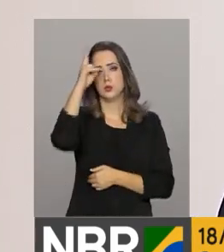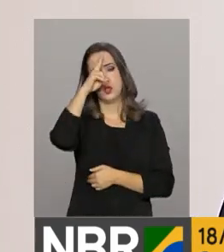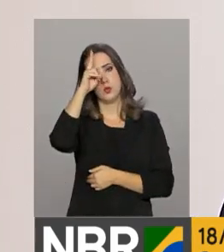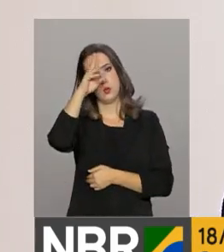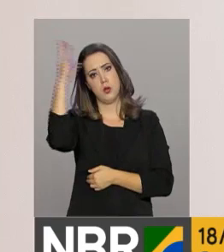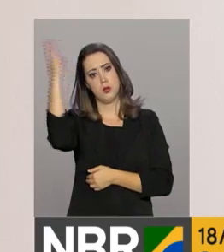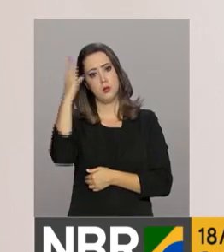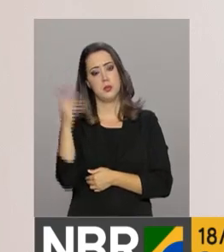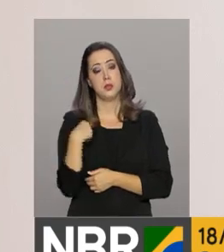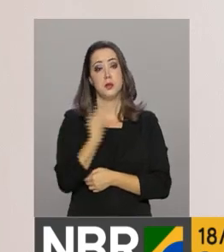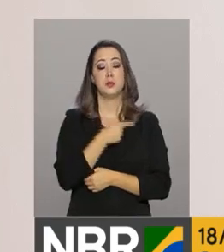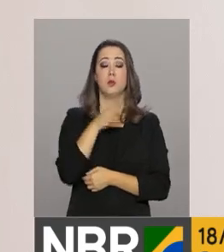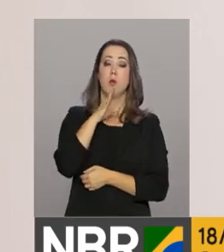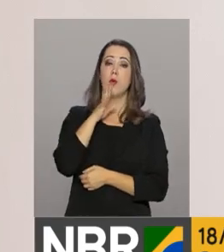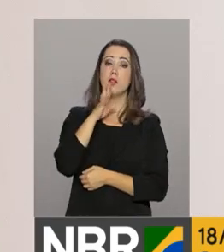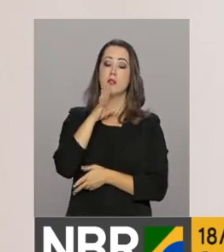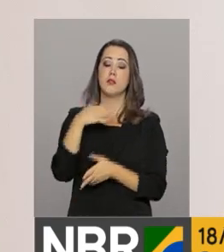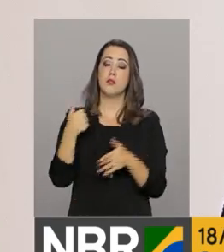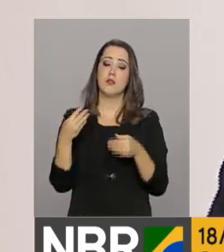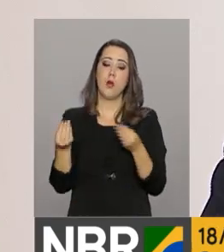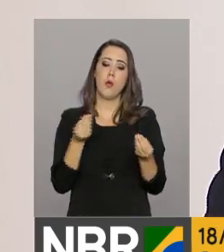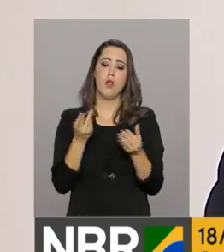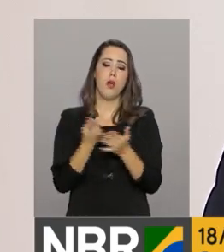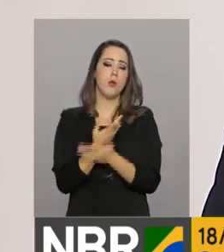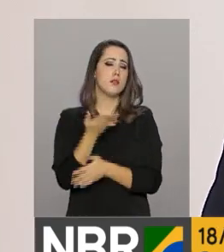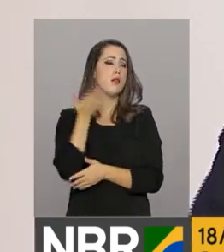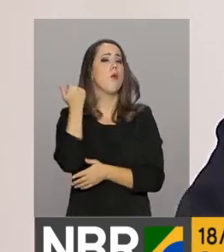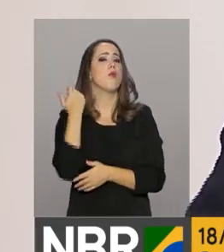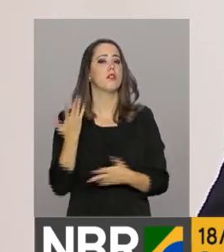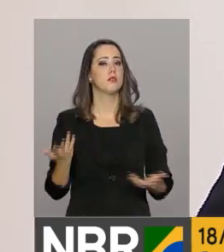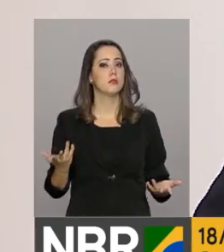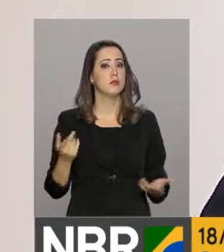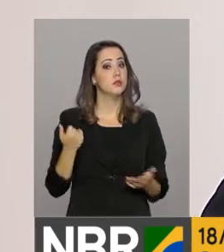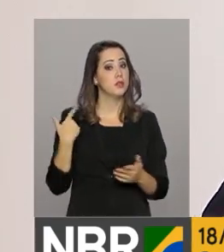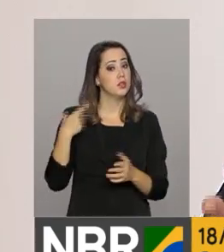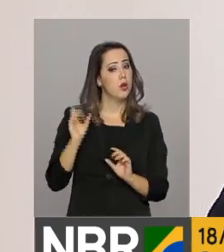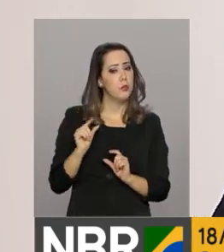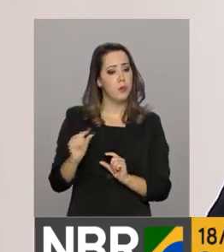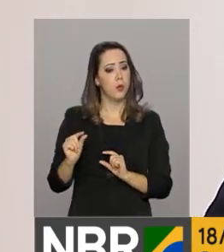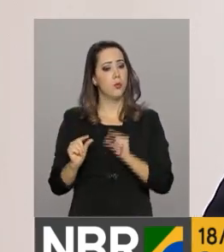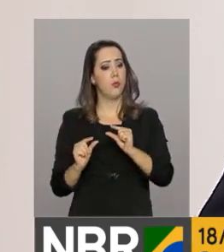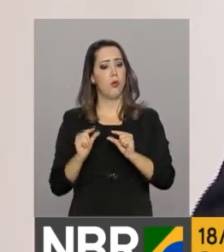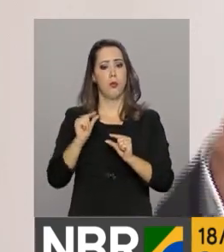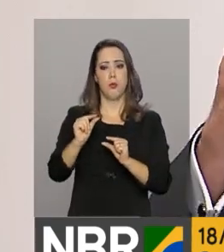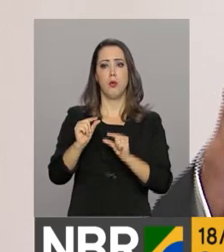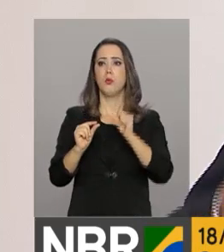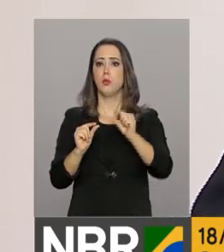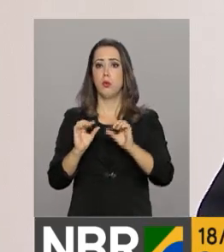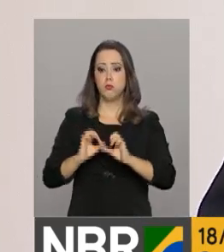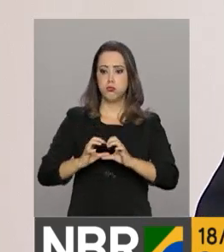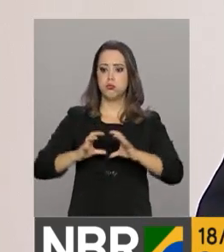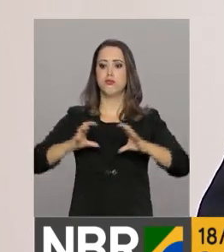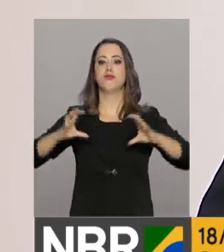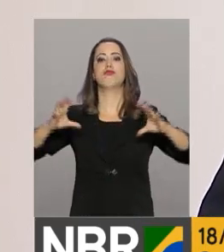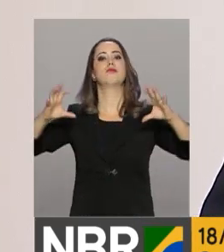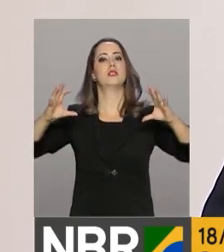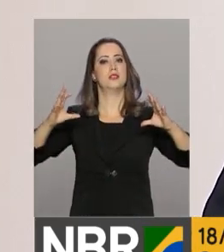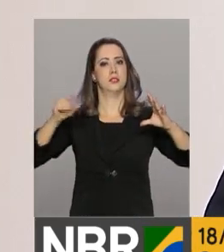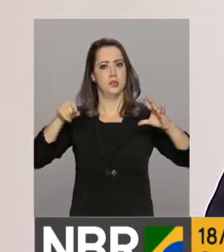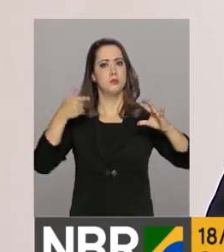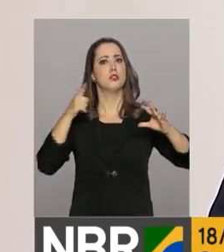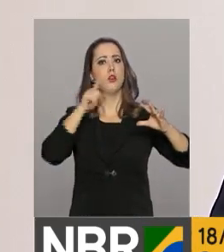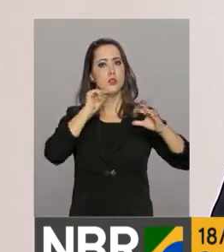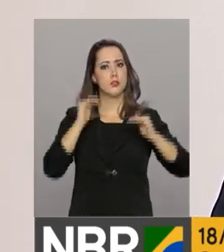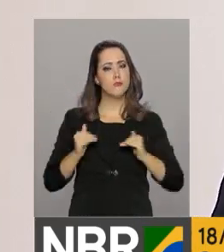país nós temos que reconhecer os fatos do passado em um movimento que vai crescendo crescendo crescendo até atingir o o